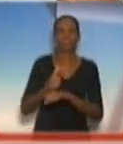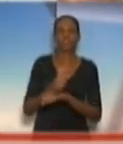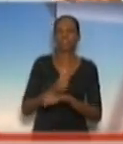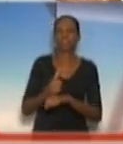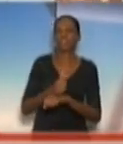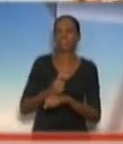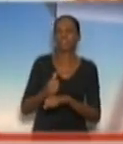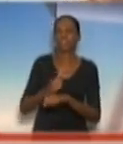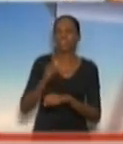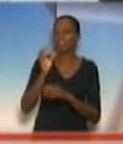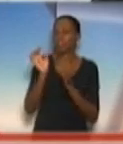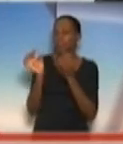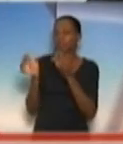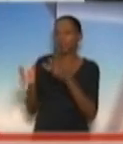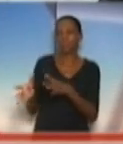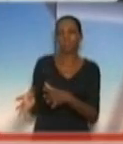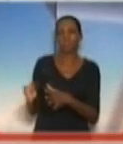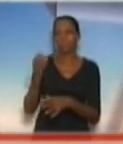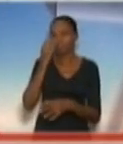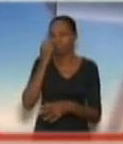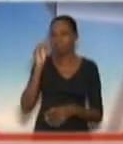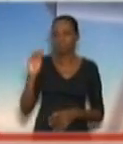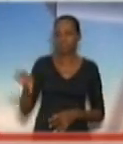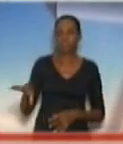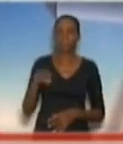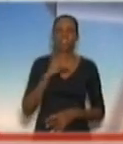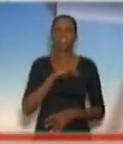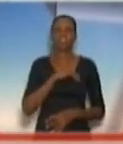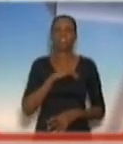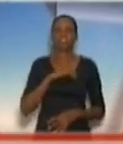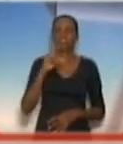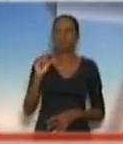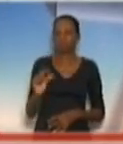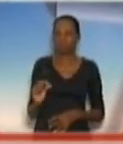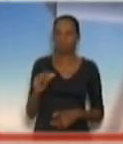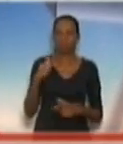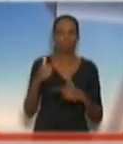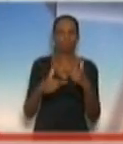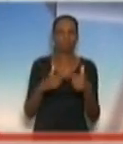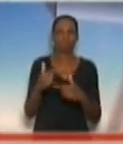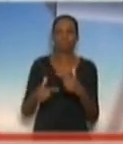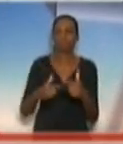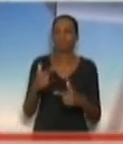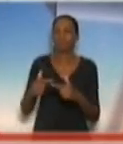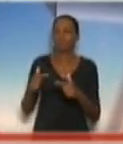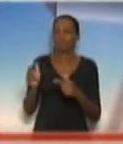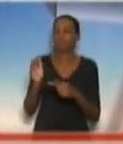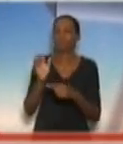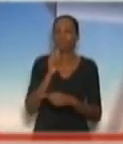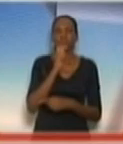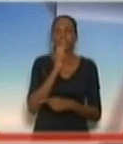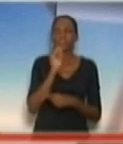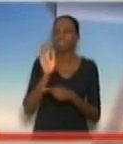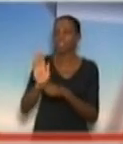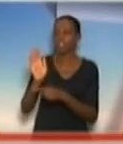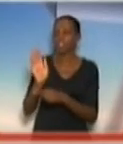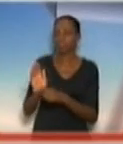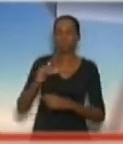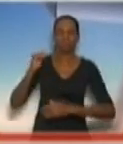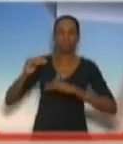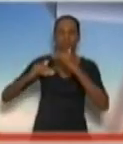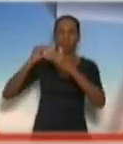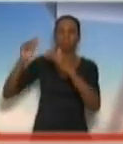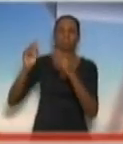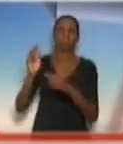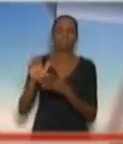altamente desvalorizada, com salário aviltante, trabalhando em precárias condições, sem evolução funcional, sendo vítimas